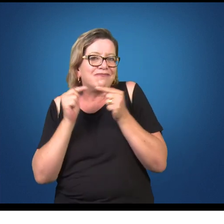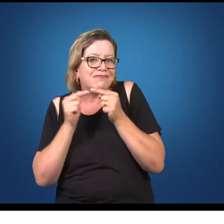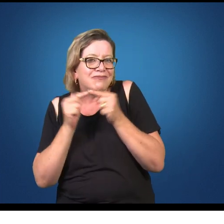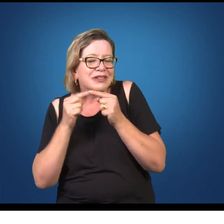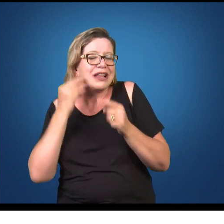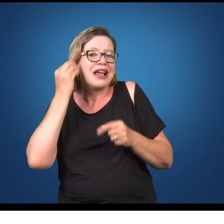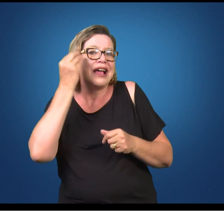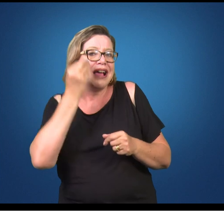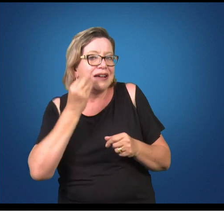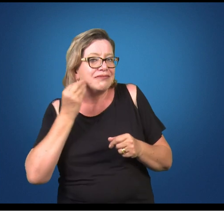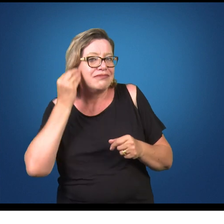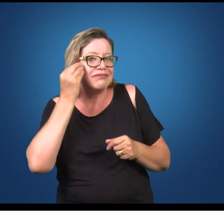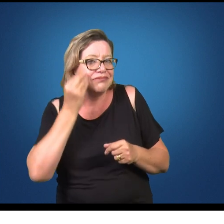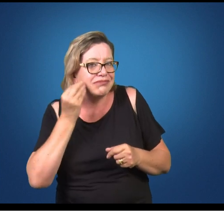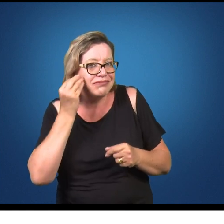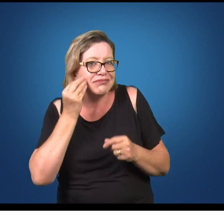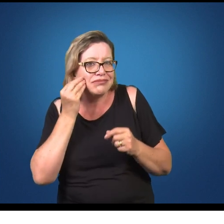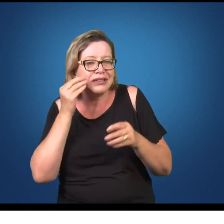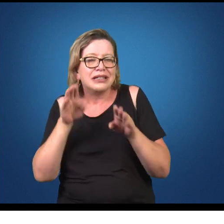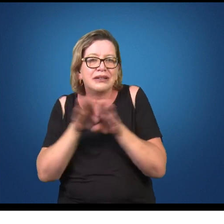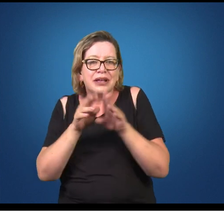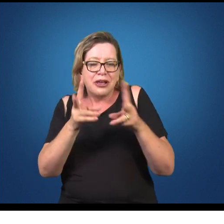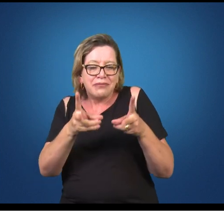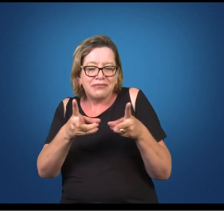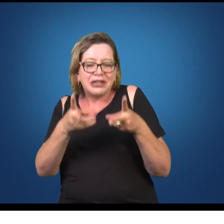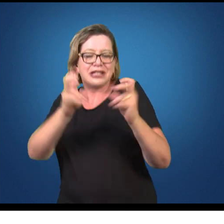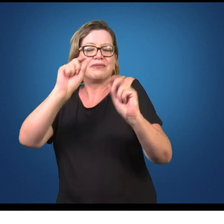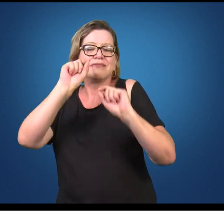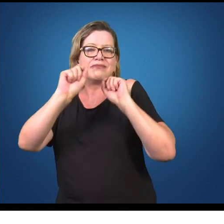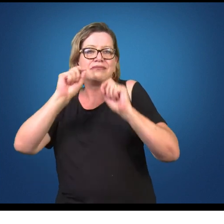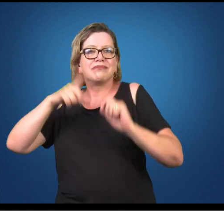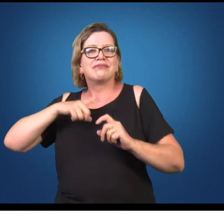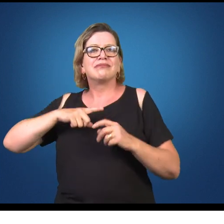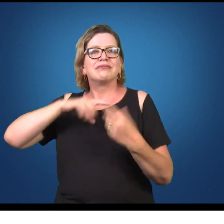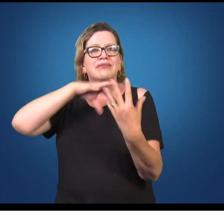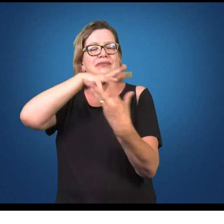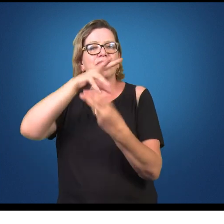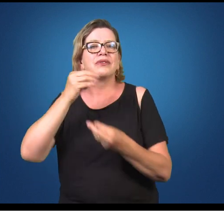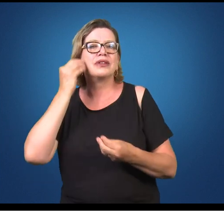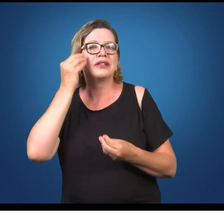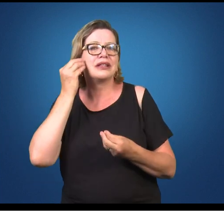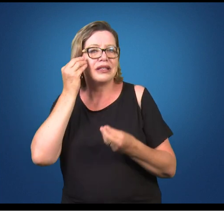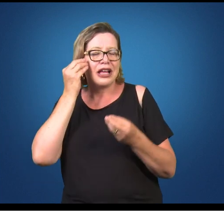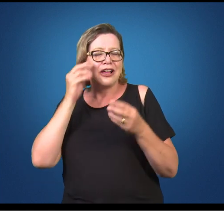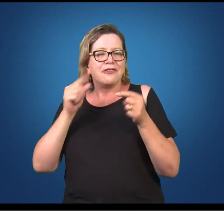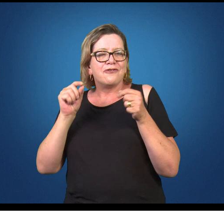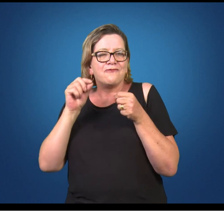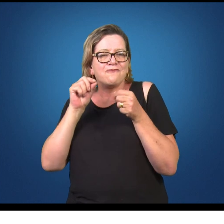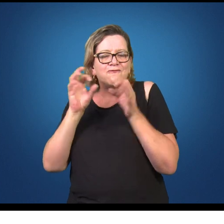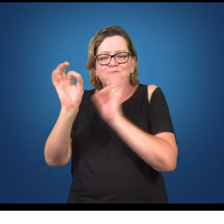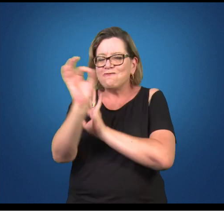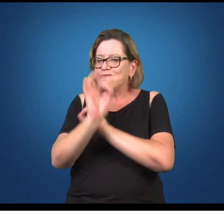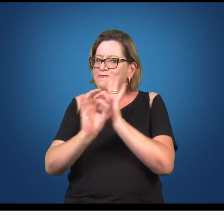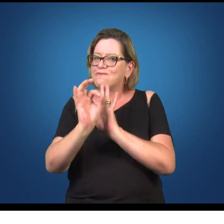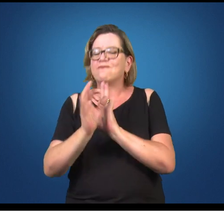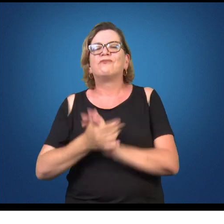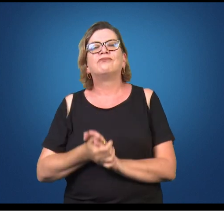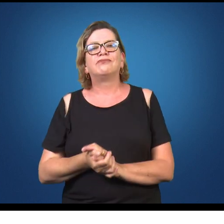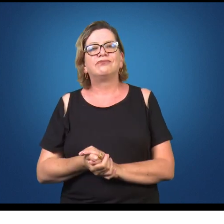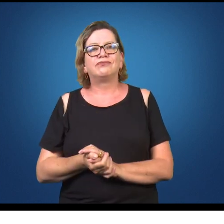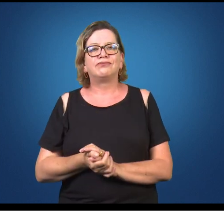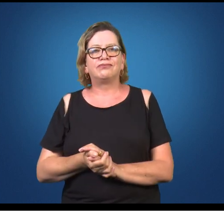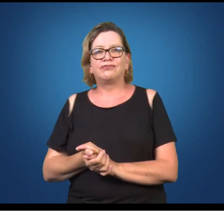você experimentar, perceber o que está no mundo e tentar fazer sentido, formular sentidos com aquilo.